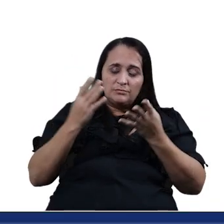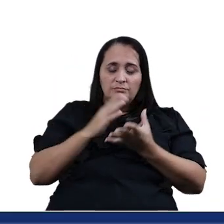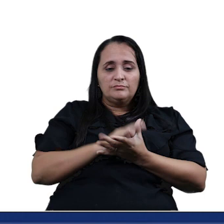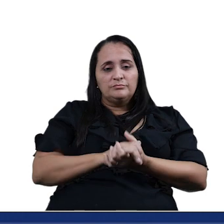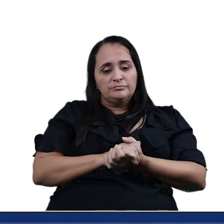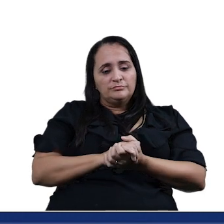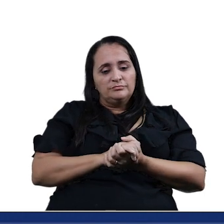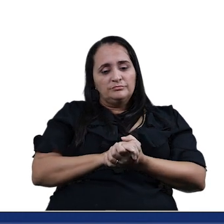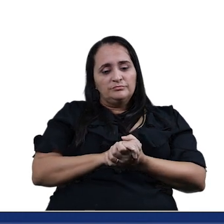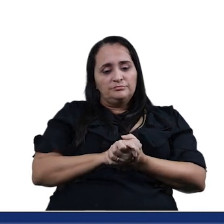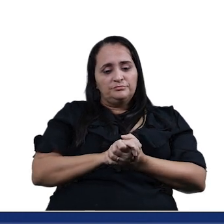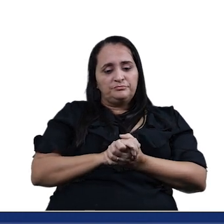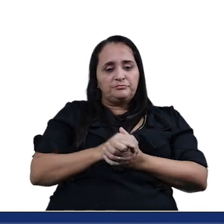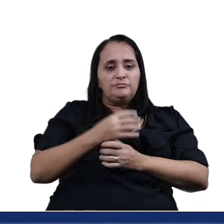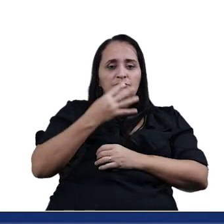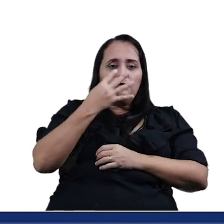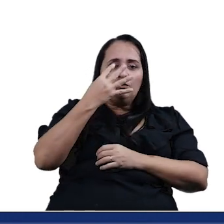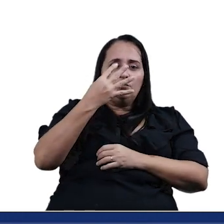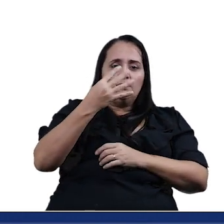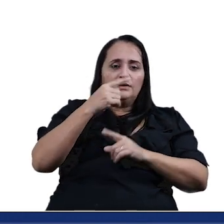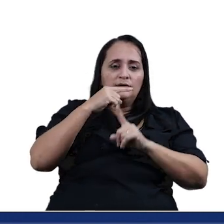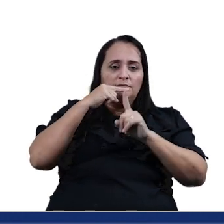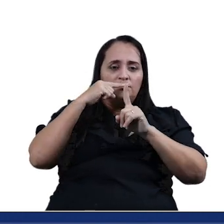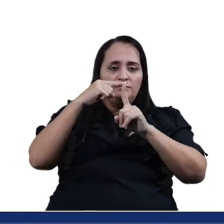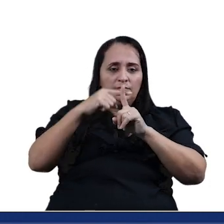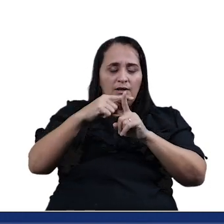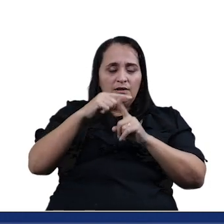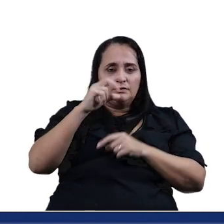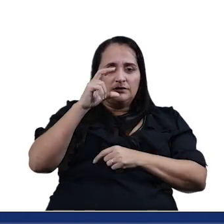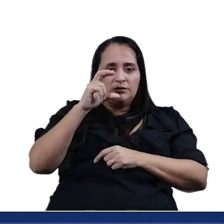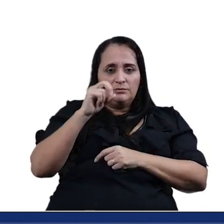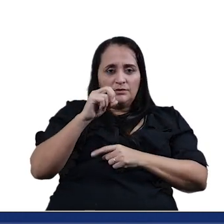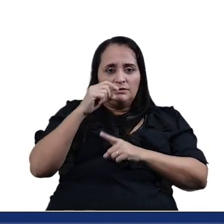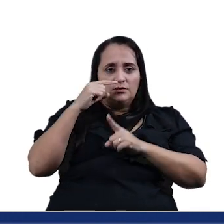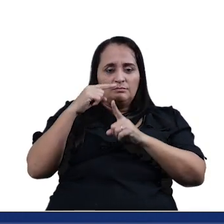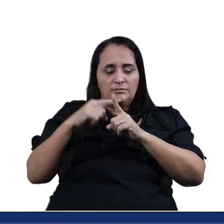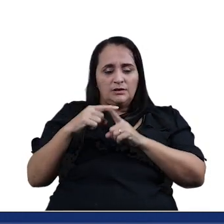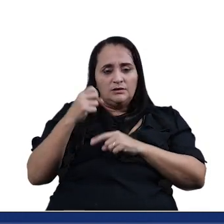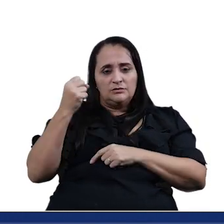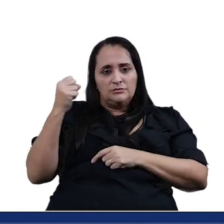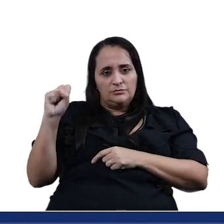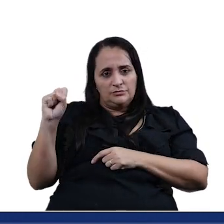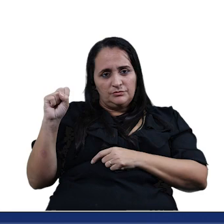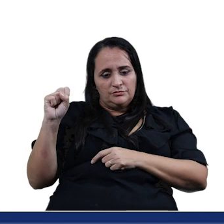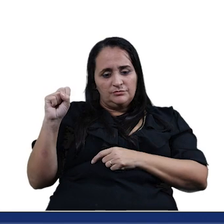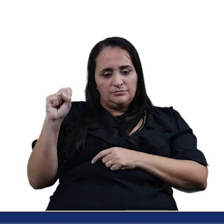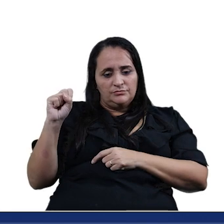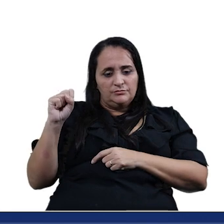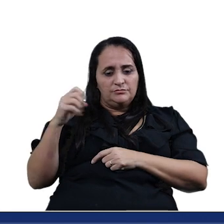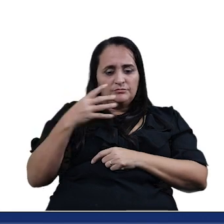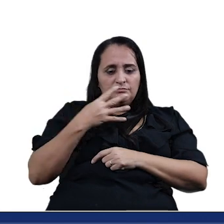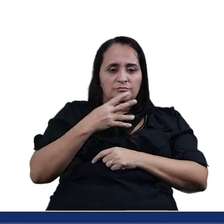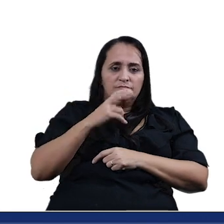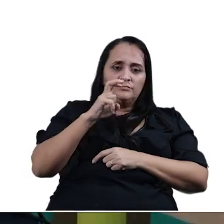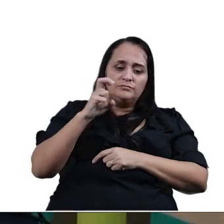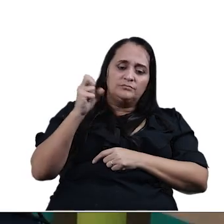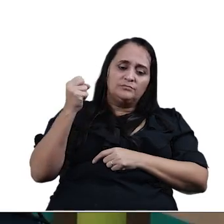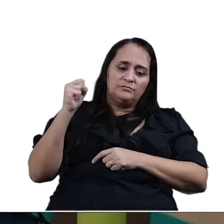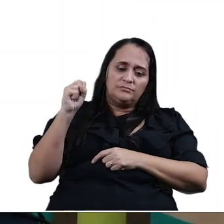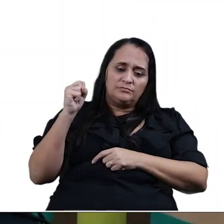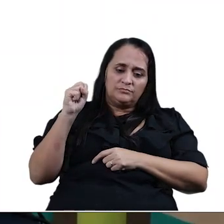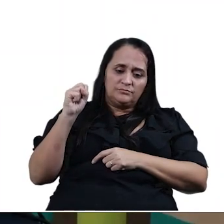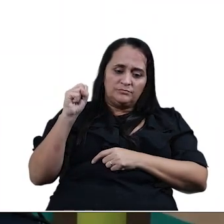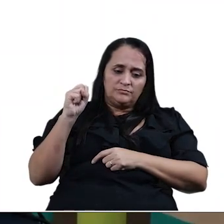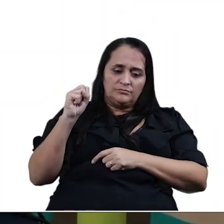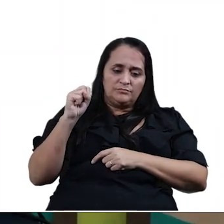400. Ó, 4 mais 50 mais 8, 458. Se eu vou